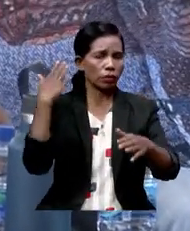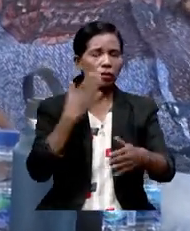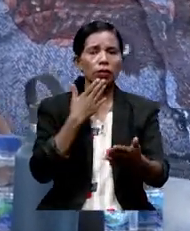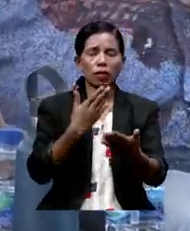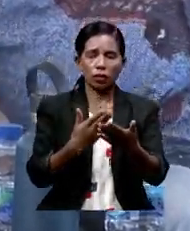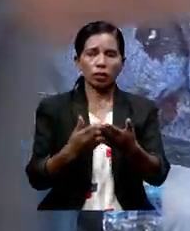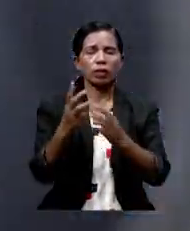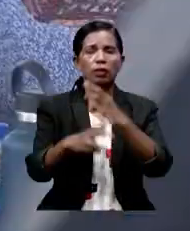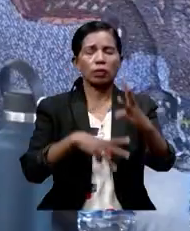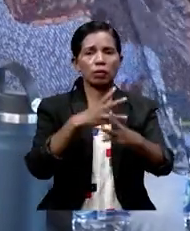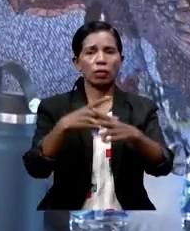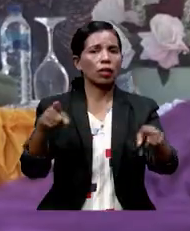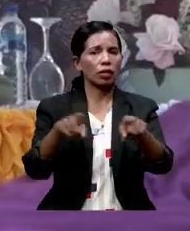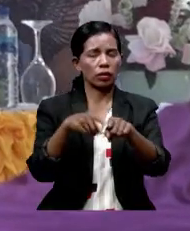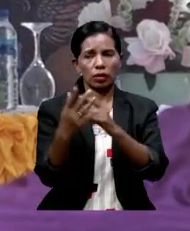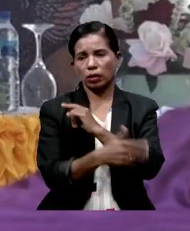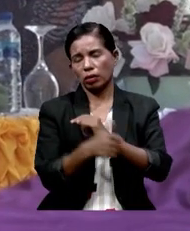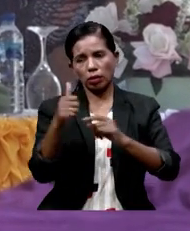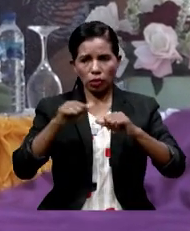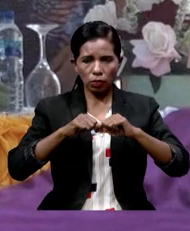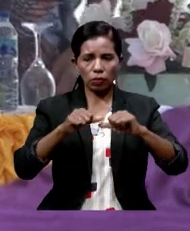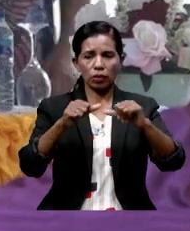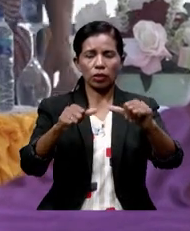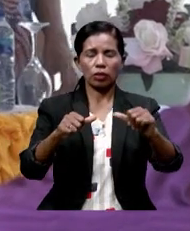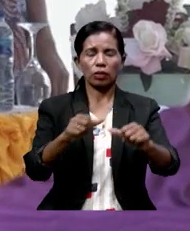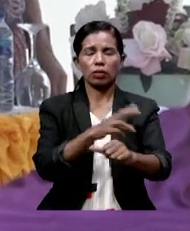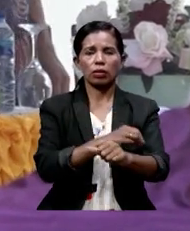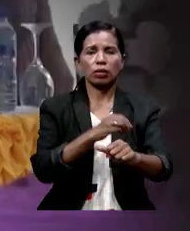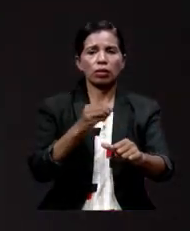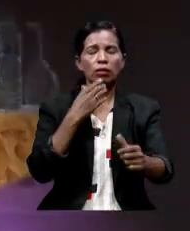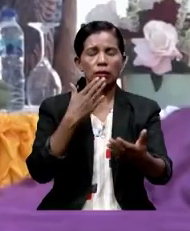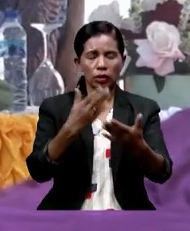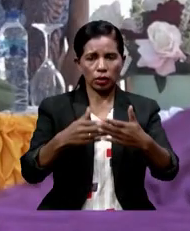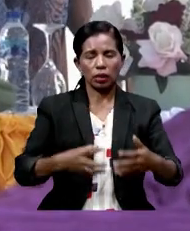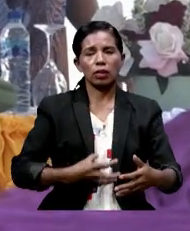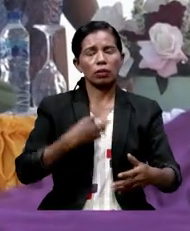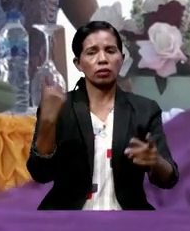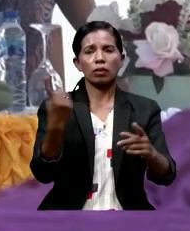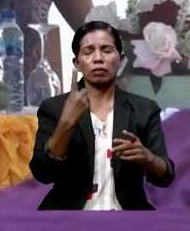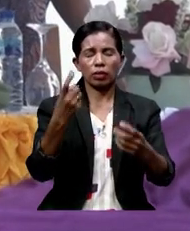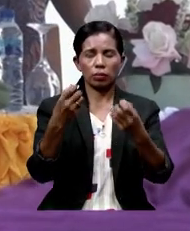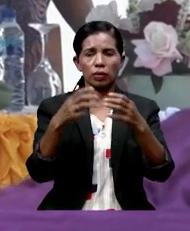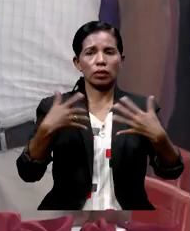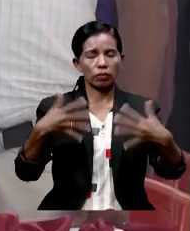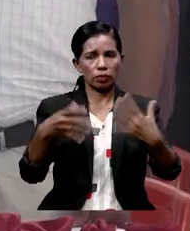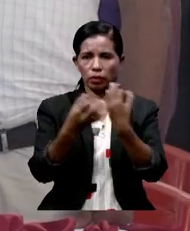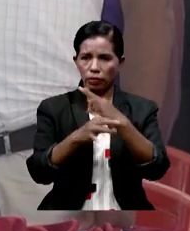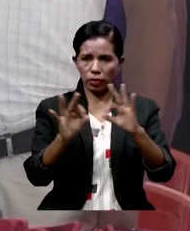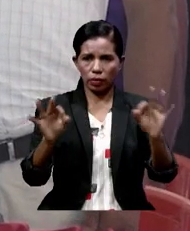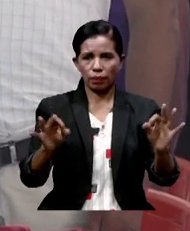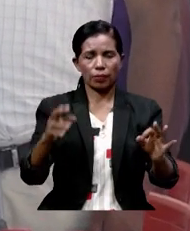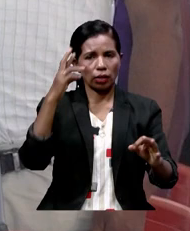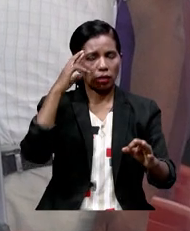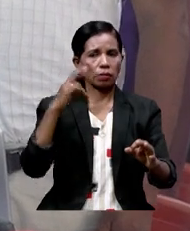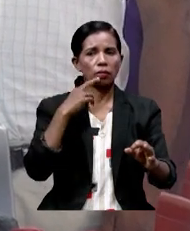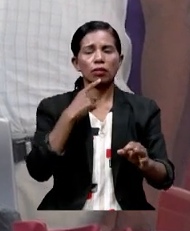Amundo, compara a nação Selo, que continua a rai ódio no vigança para malo, mas que funo remata a Ramos Horta